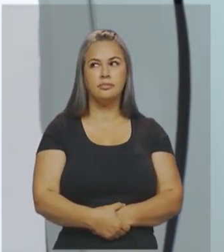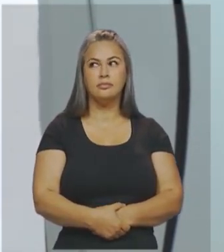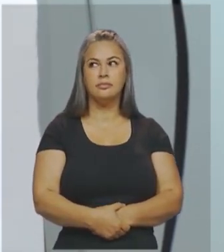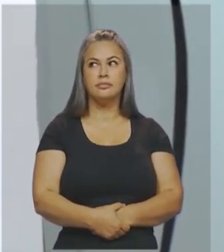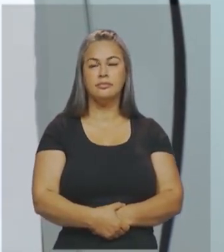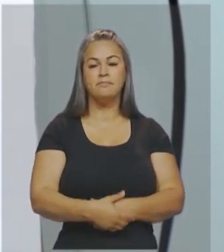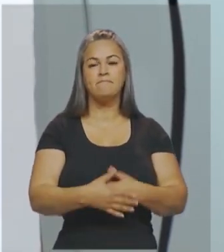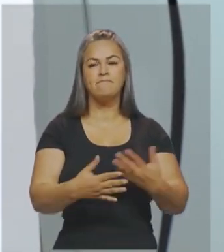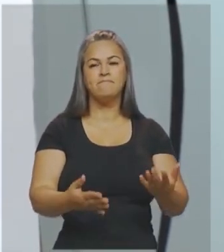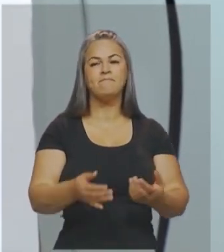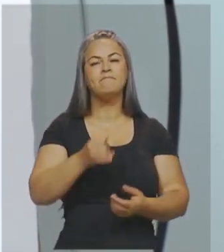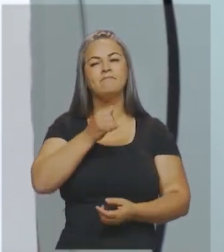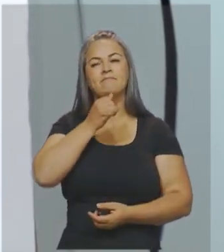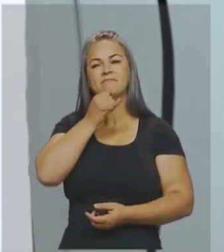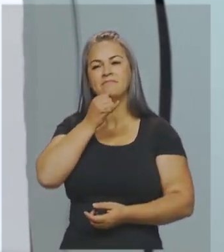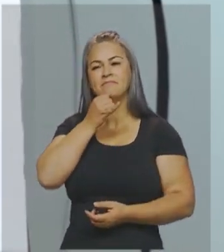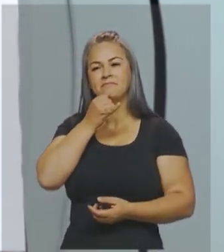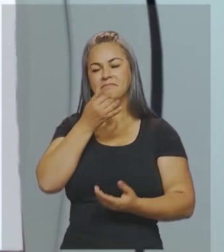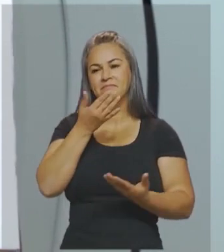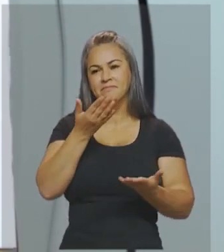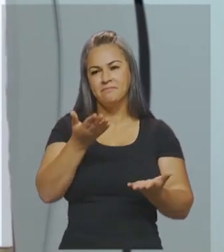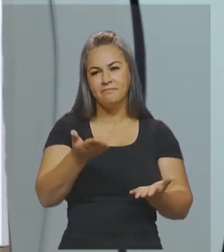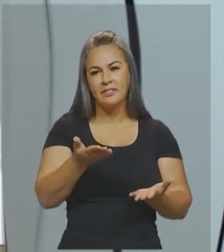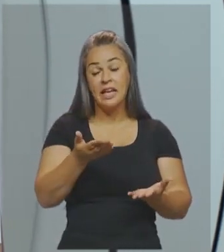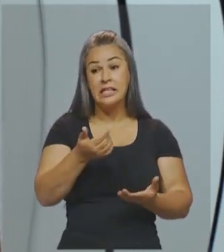Por exemplo, se eu tenho